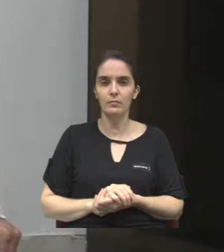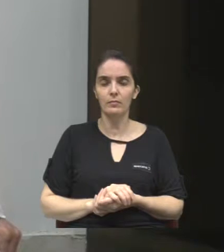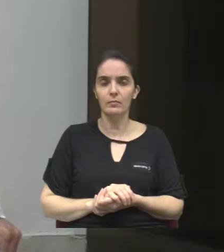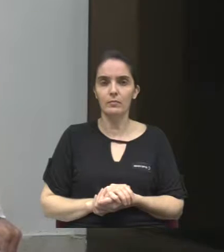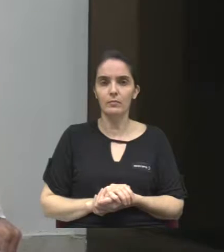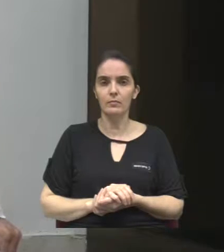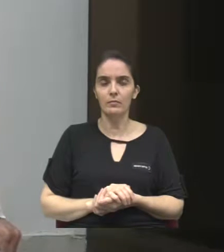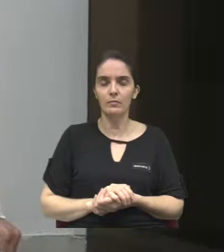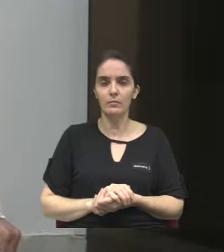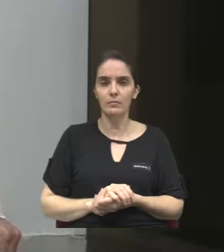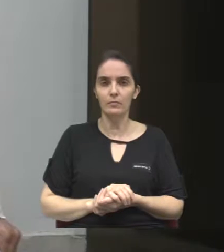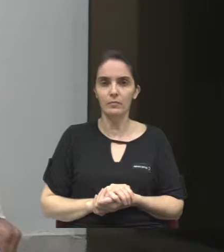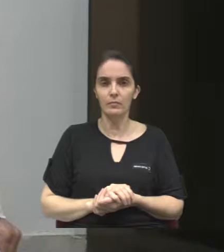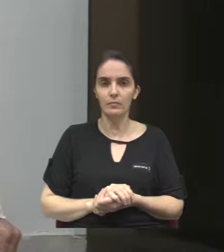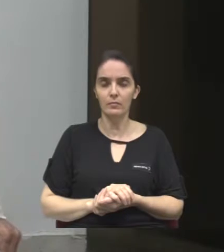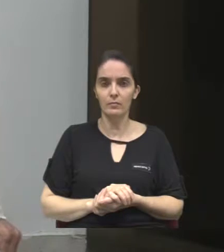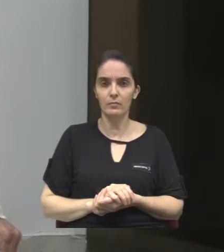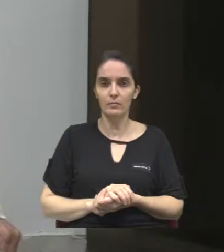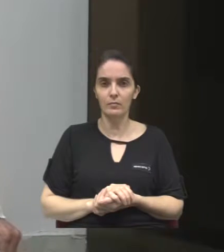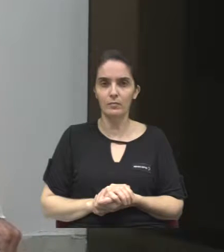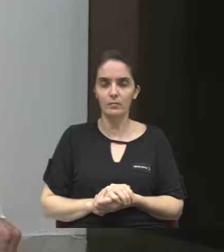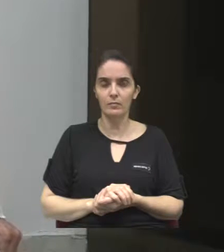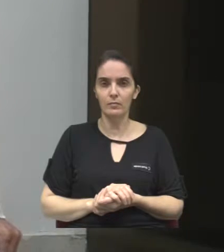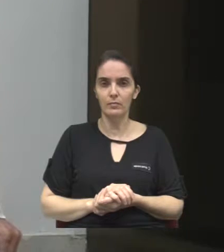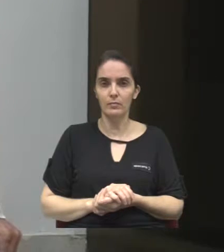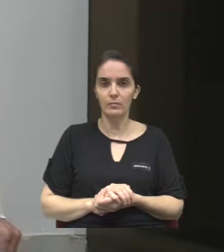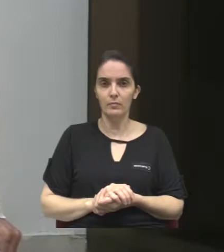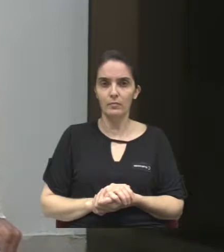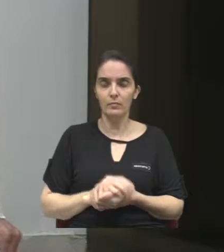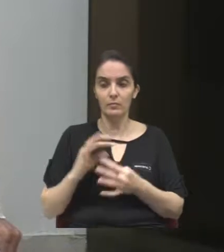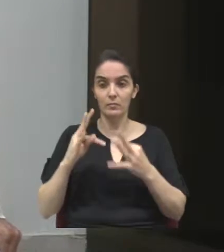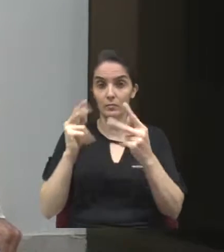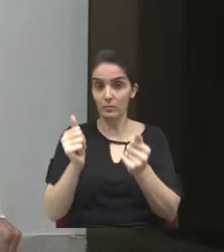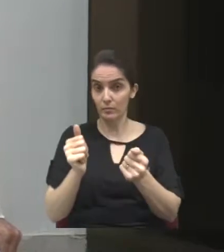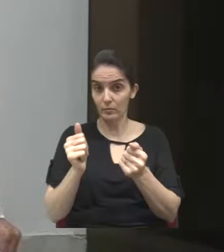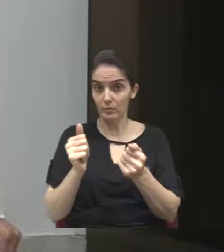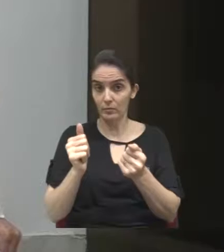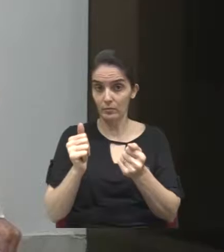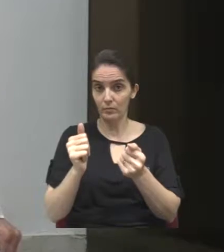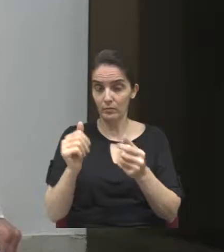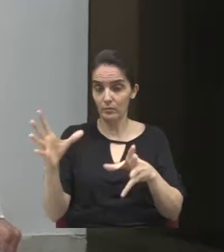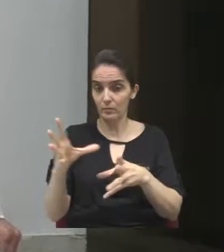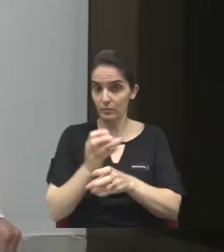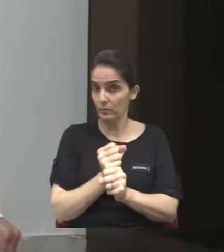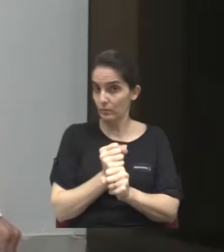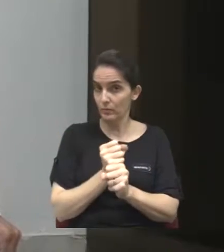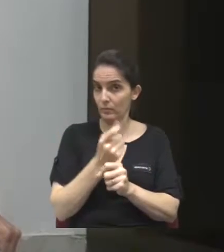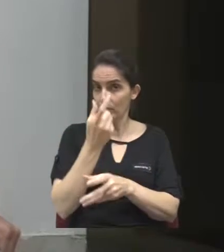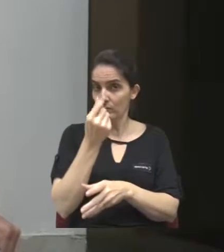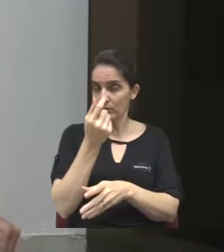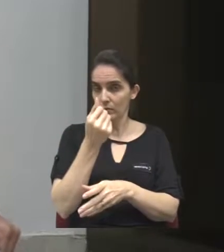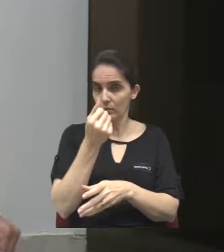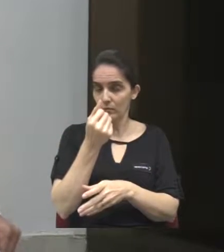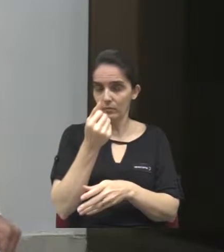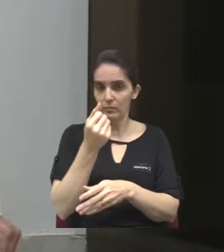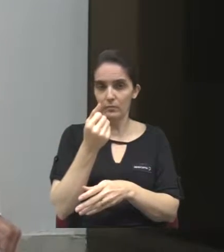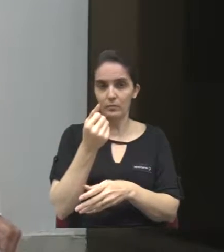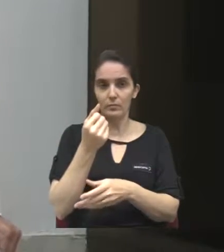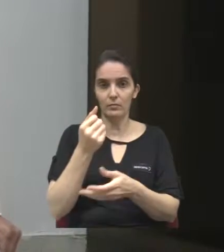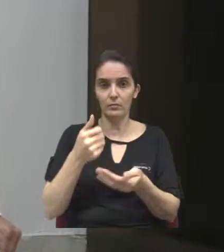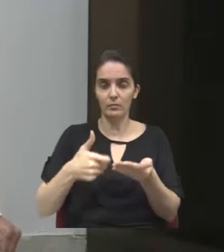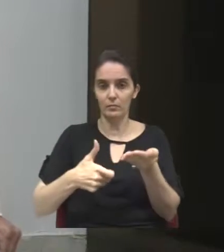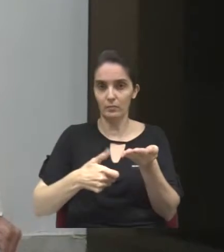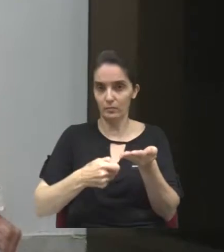incidir sobre o preço da tarifa, e é muito fácil eu apertar o botãozinho